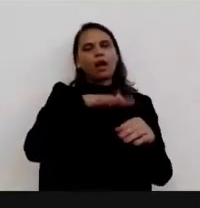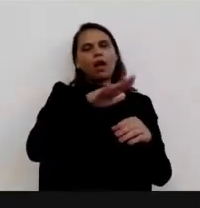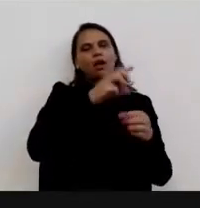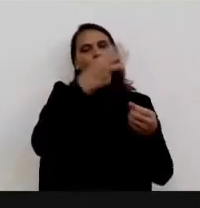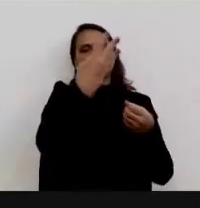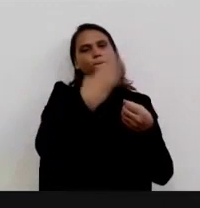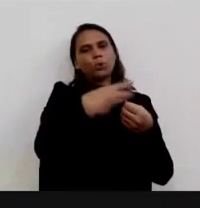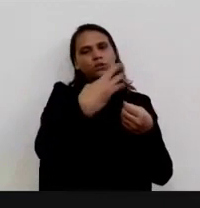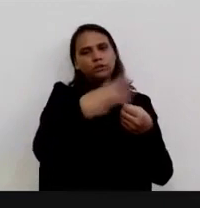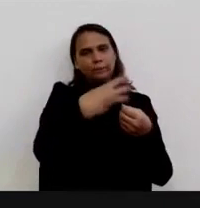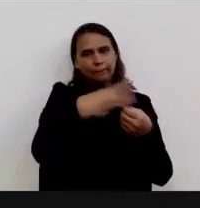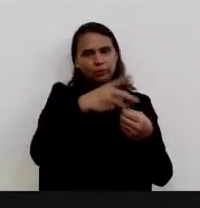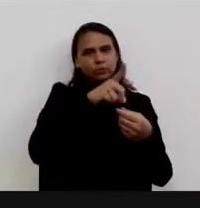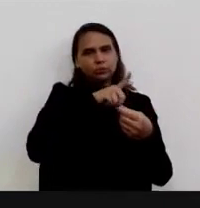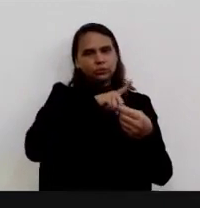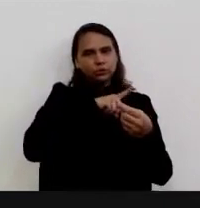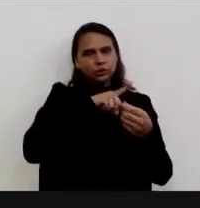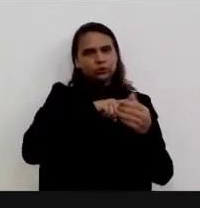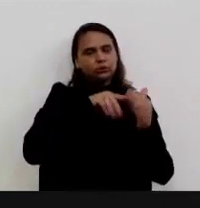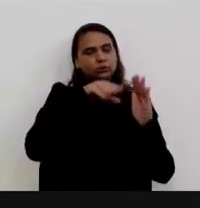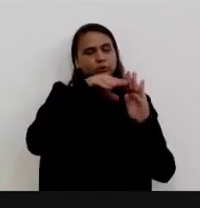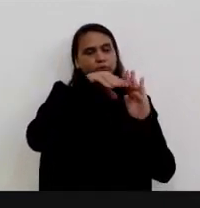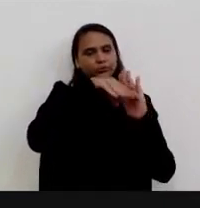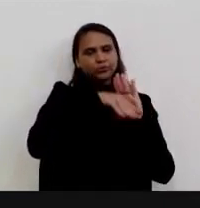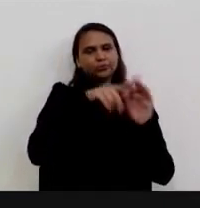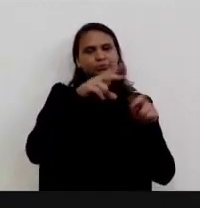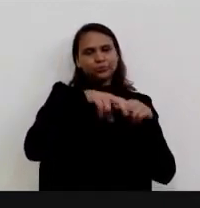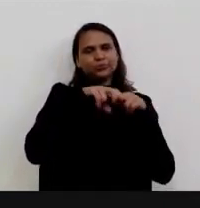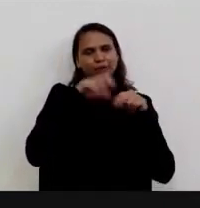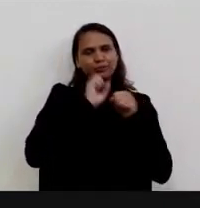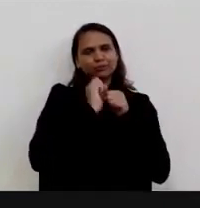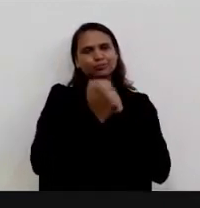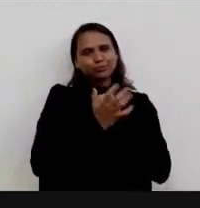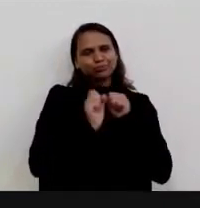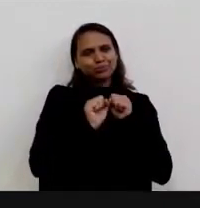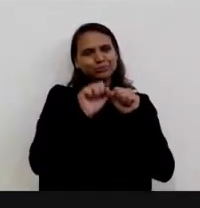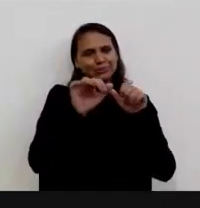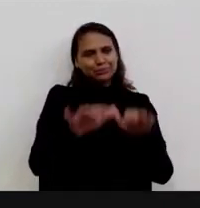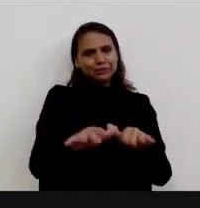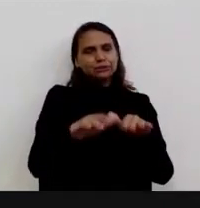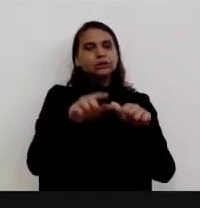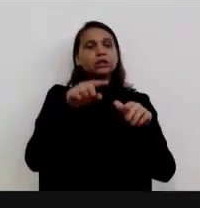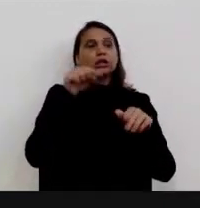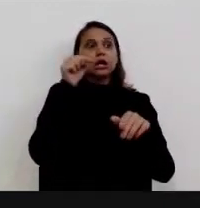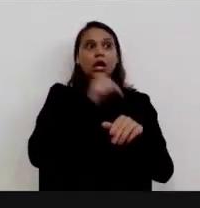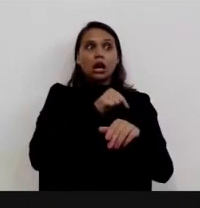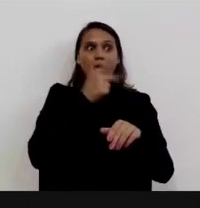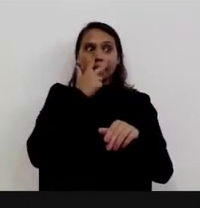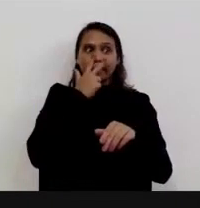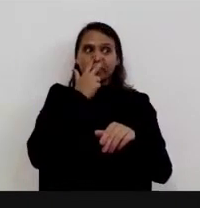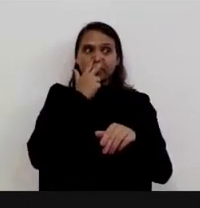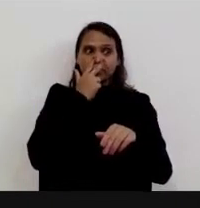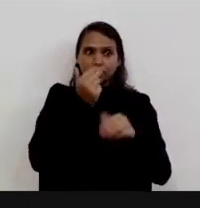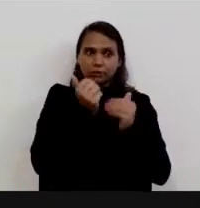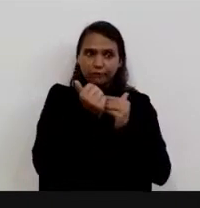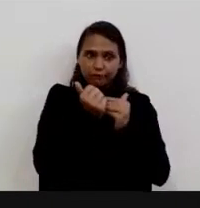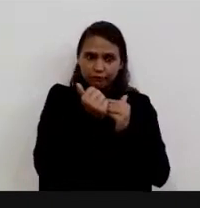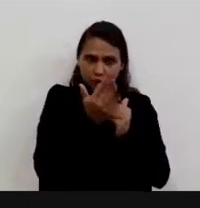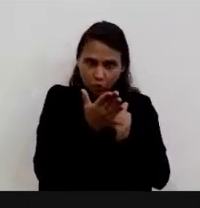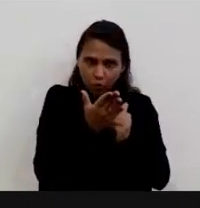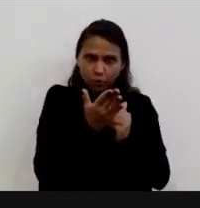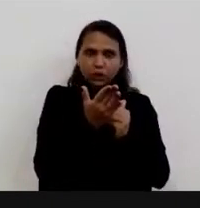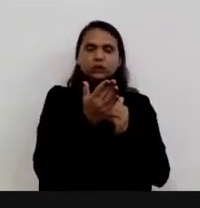ali, há uma redução significativa por causa da pandemia, tá? Então, esse gráfico está um pouquinho fora do padrão das